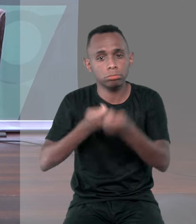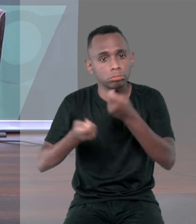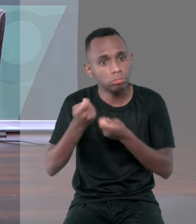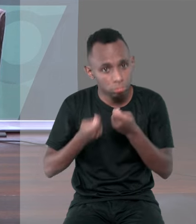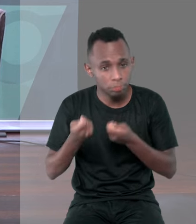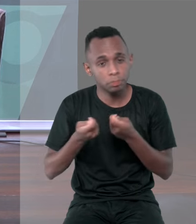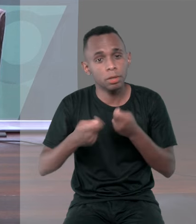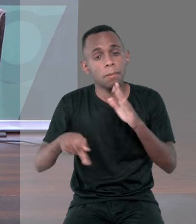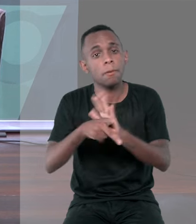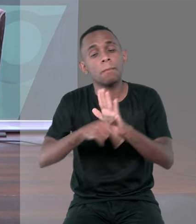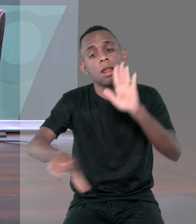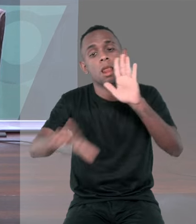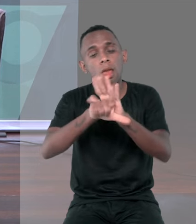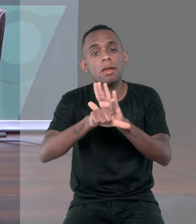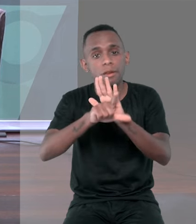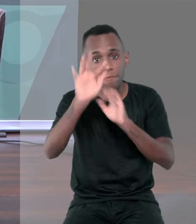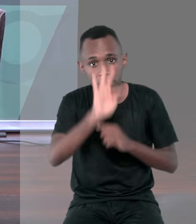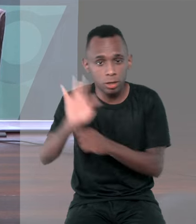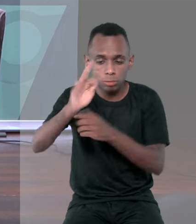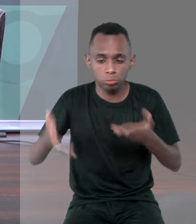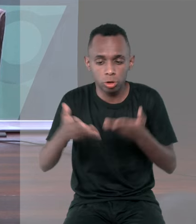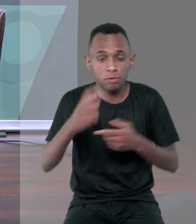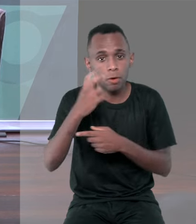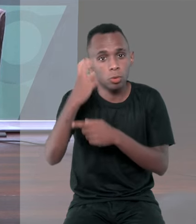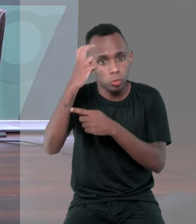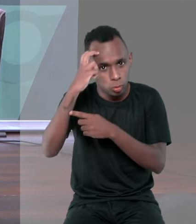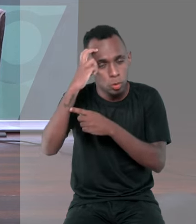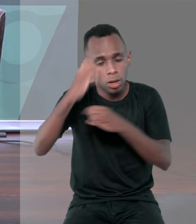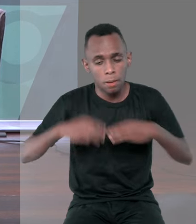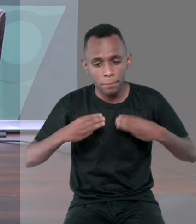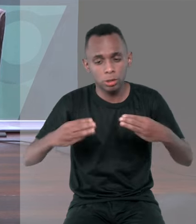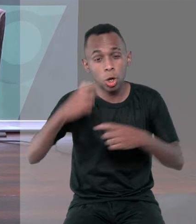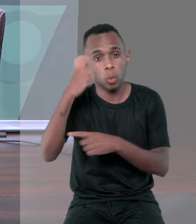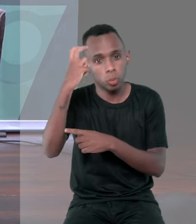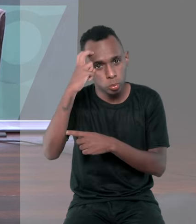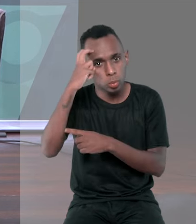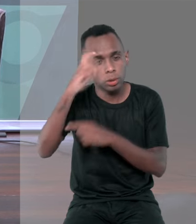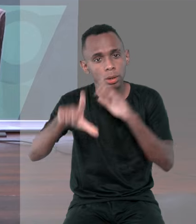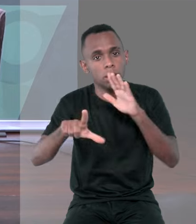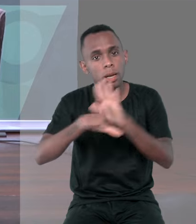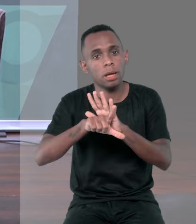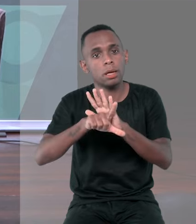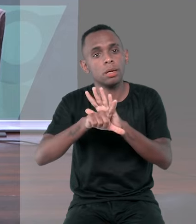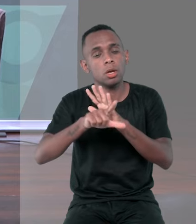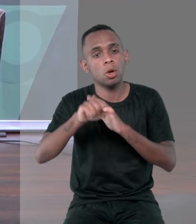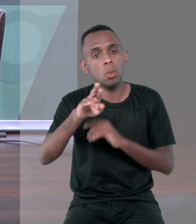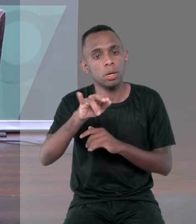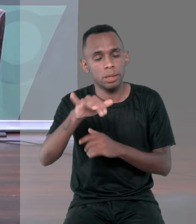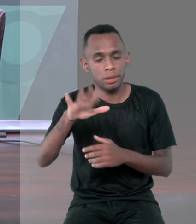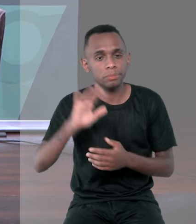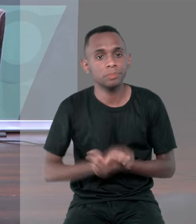Ativos, via Lei Federal de Incentivo à Cultura do Ministério da Cultura, a Lei Rouanet. Márcia é uma